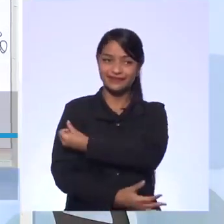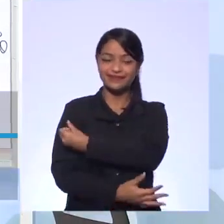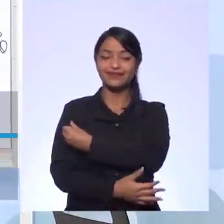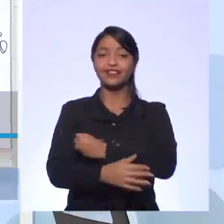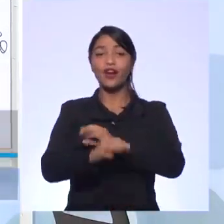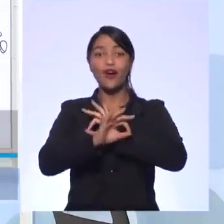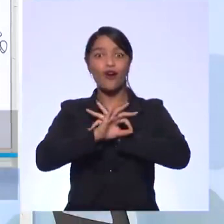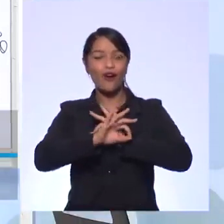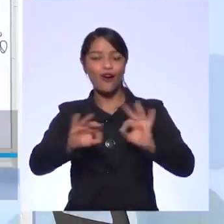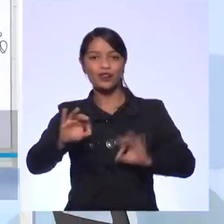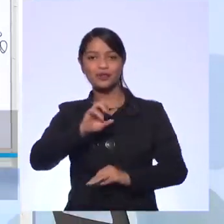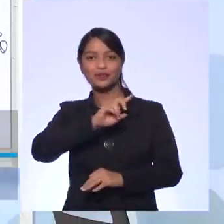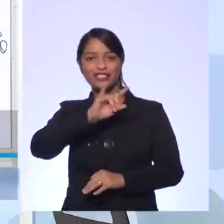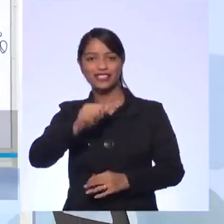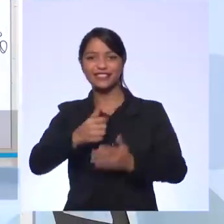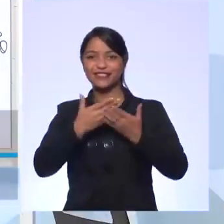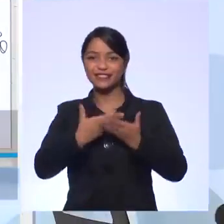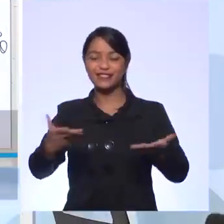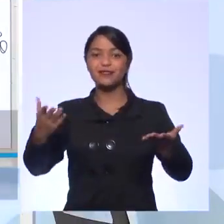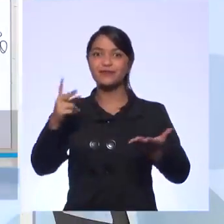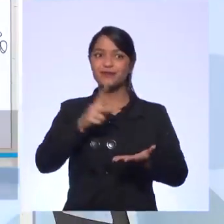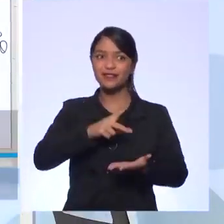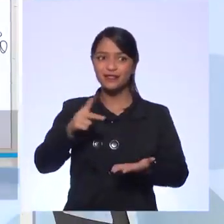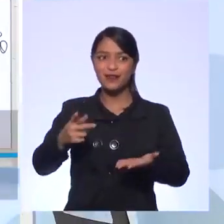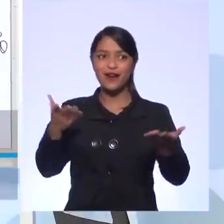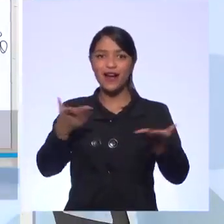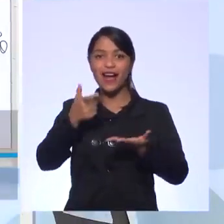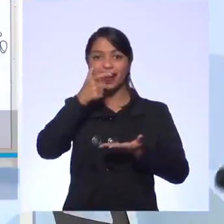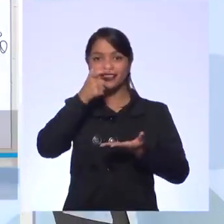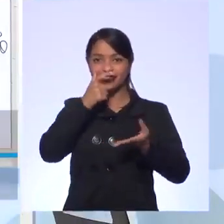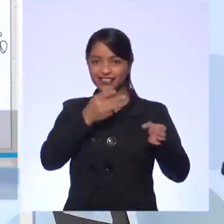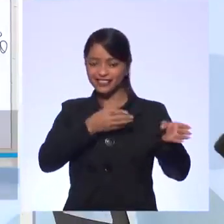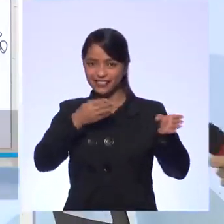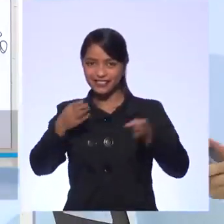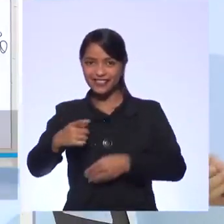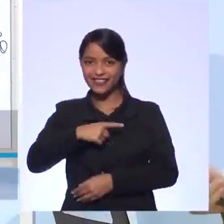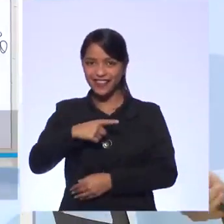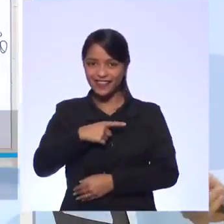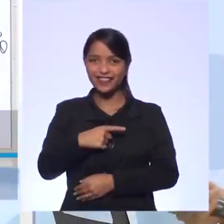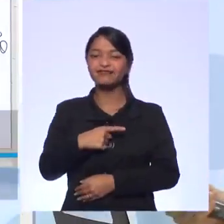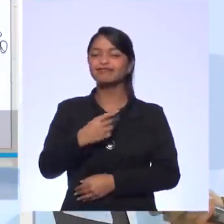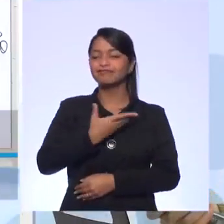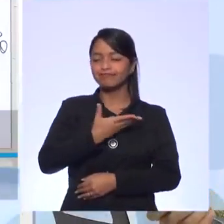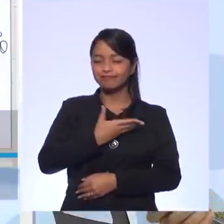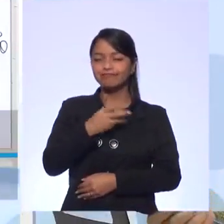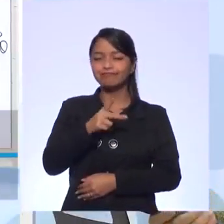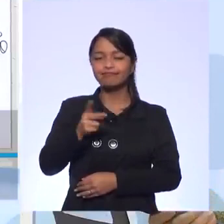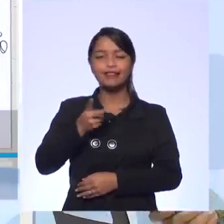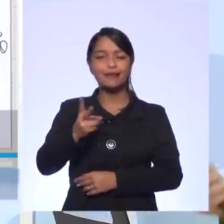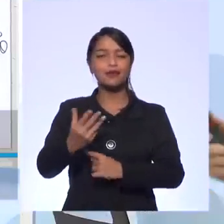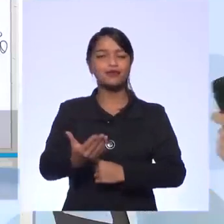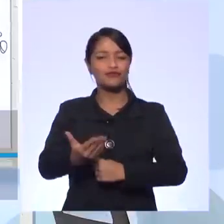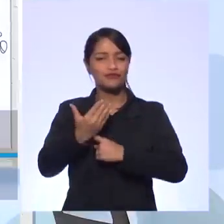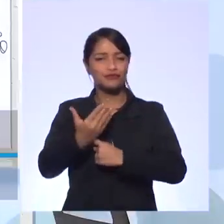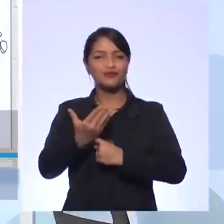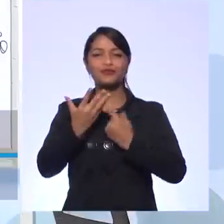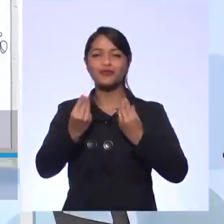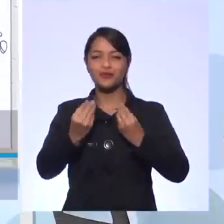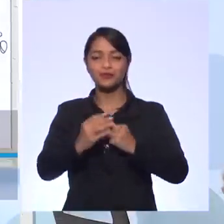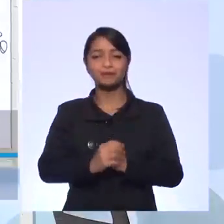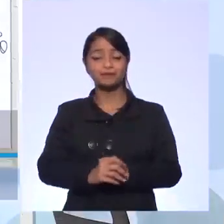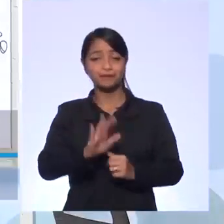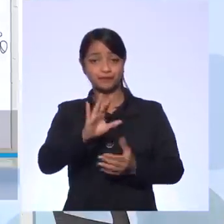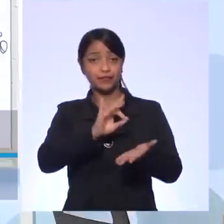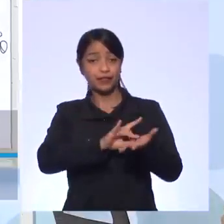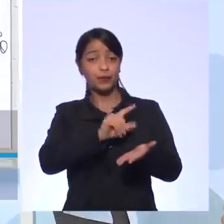professores que estão nos acompanhando, nossos colegas professores que nos ajudam tanto nessas aulas. Na realidade, professor Carlos, nós estamos montando